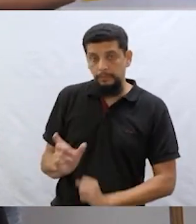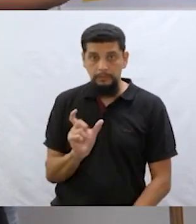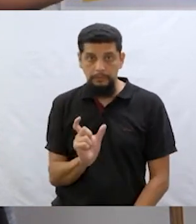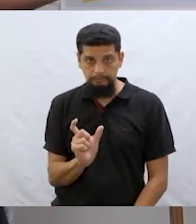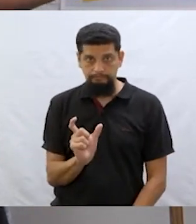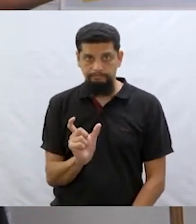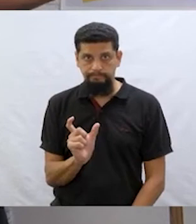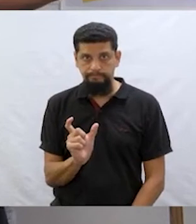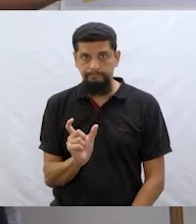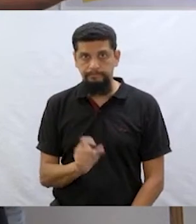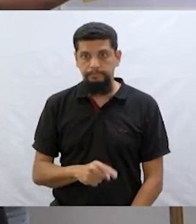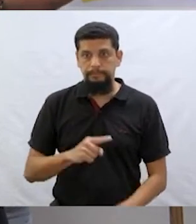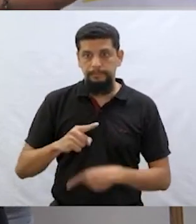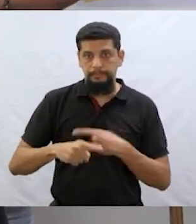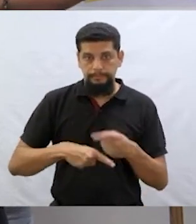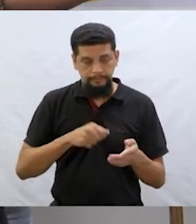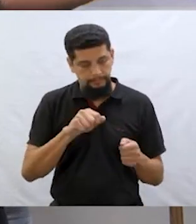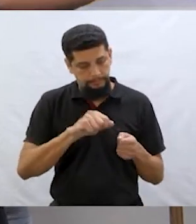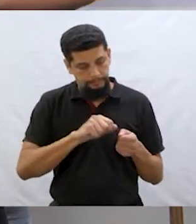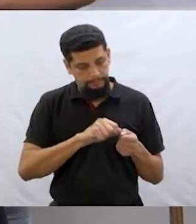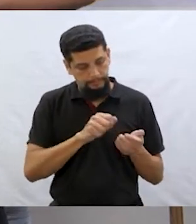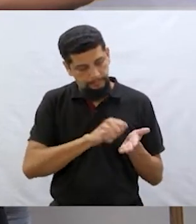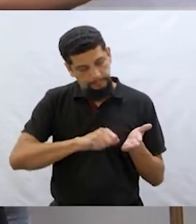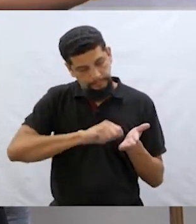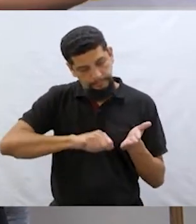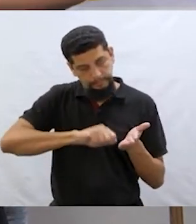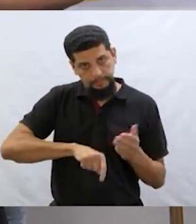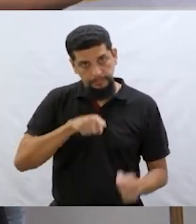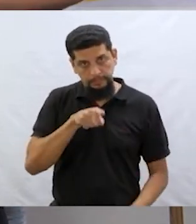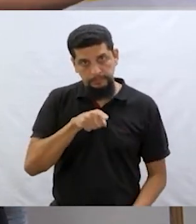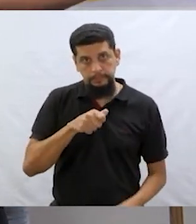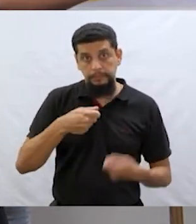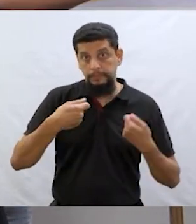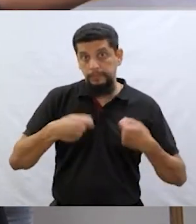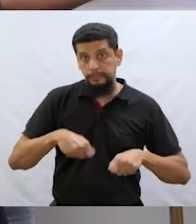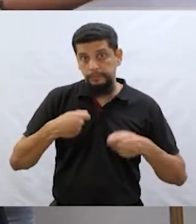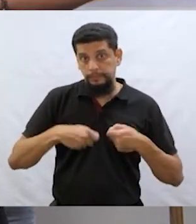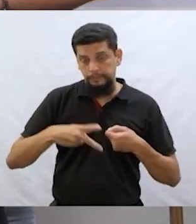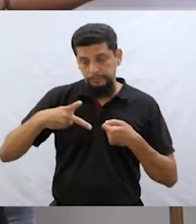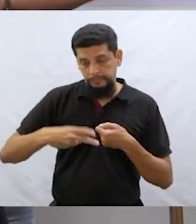problema. Depois que você fez, né, você precisa